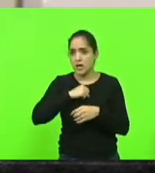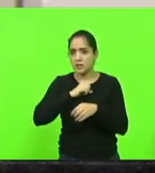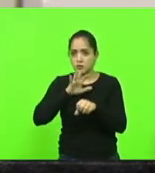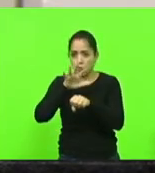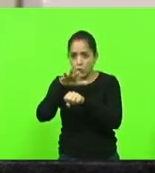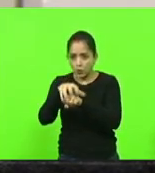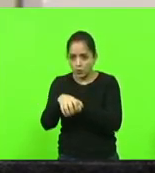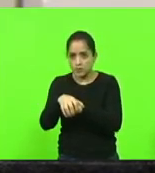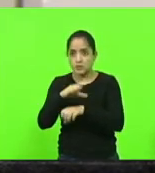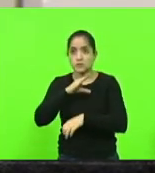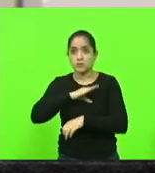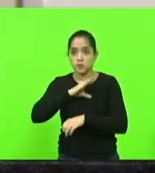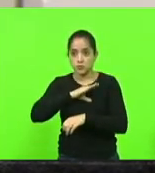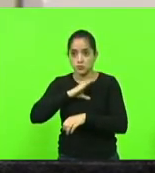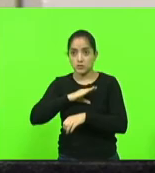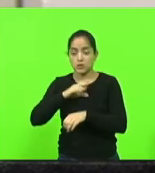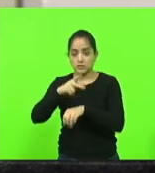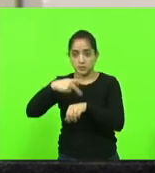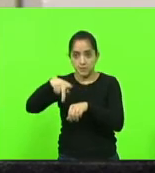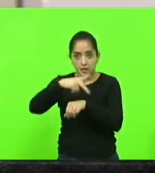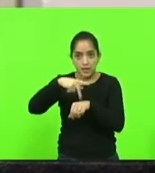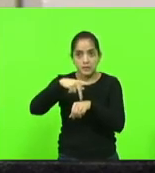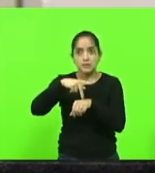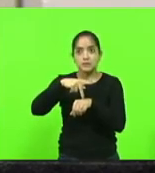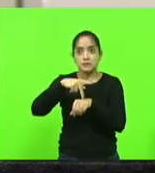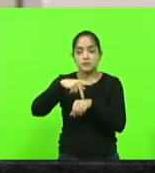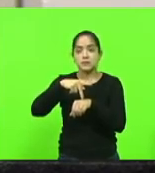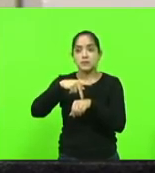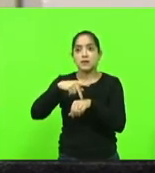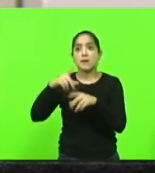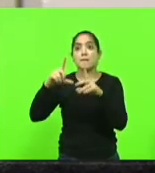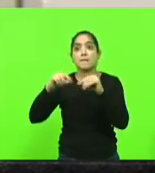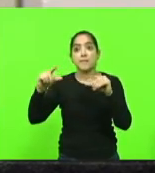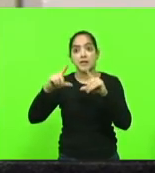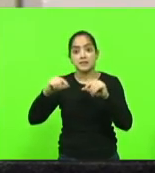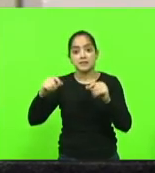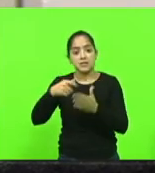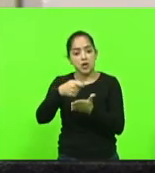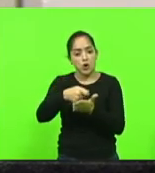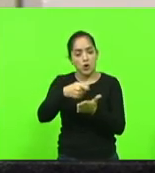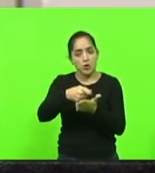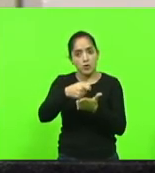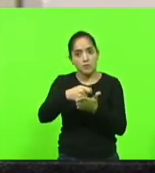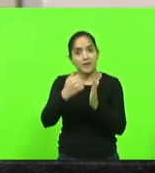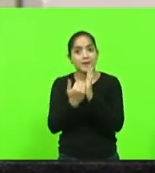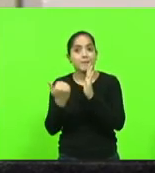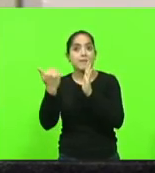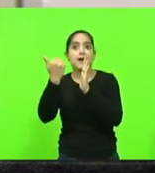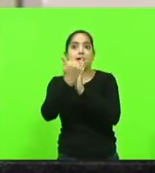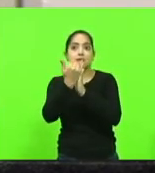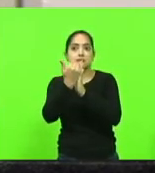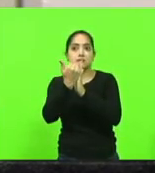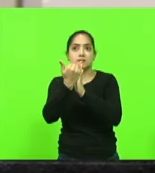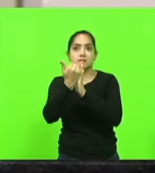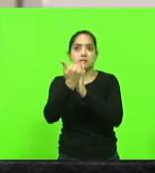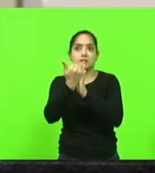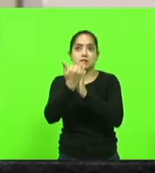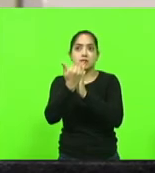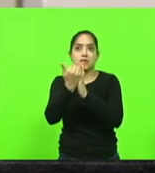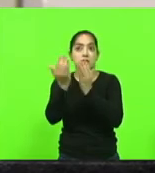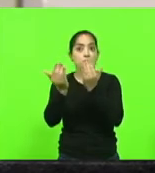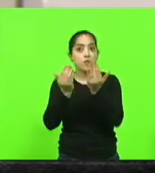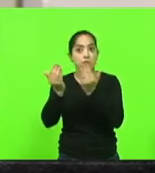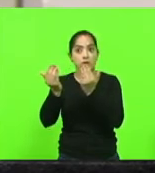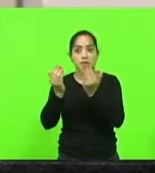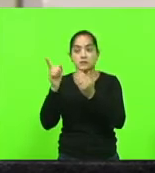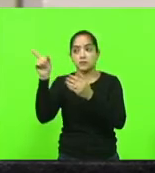Porque Brasília cobra mais de Santa Catarina do que o Reino de Portugal cobrava